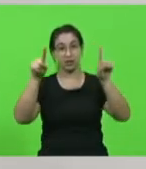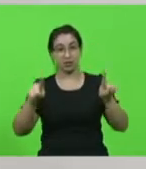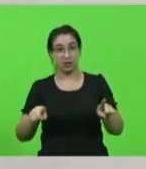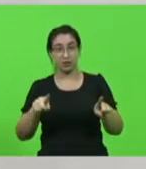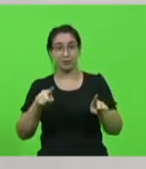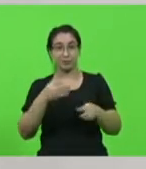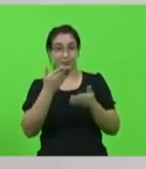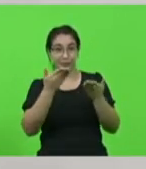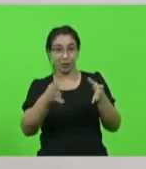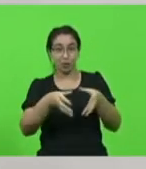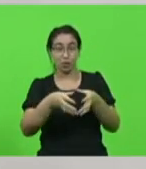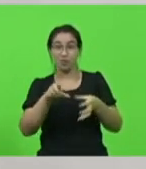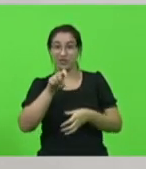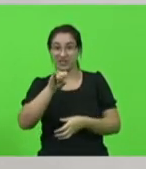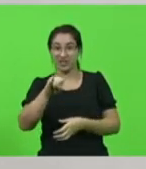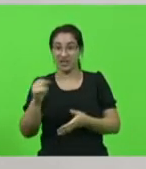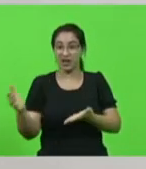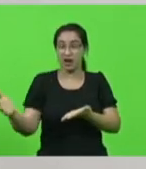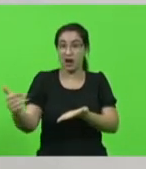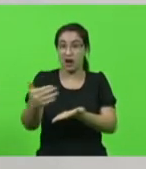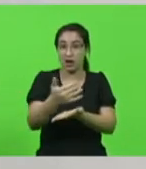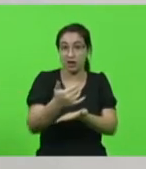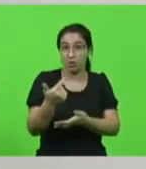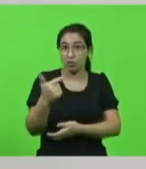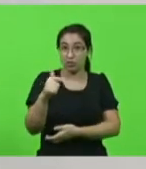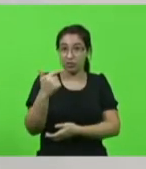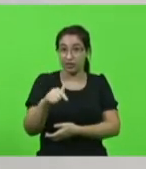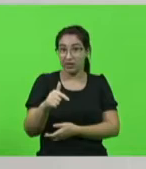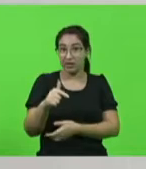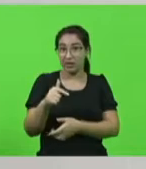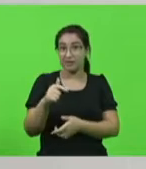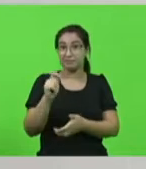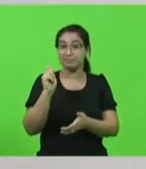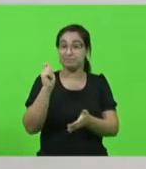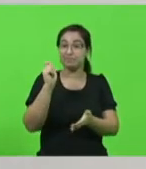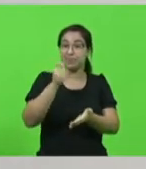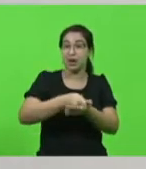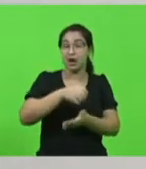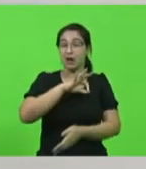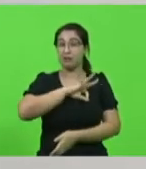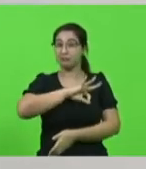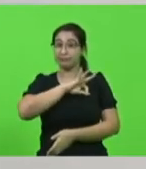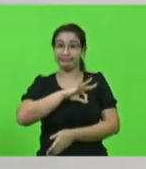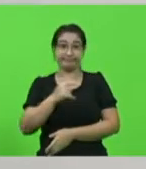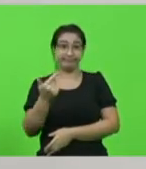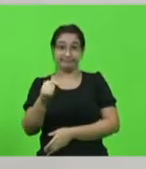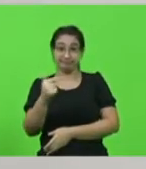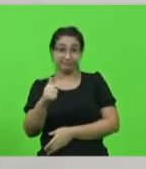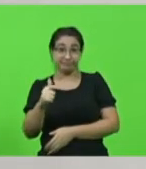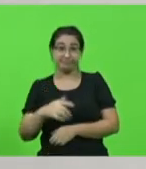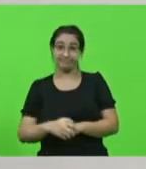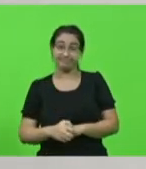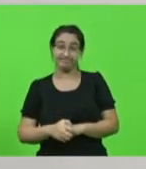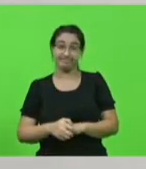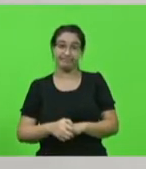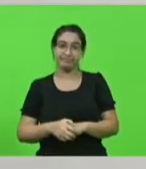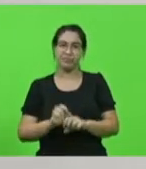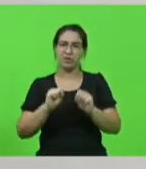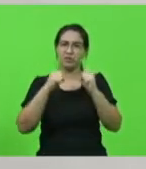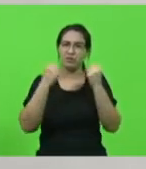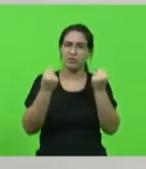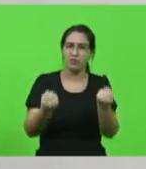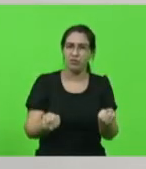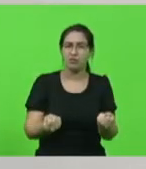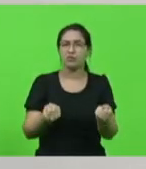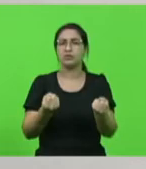houver arrecadação, não tem salário. Que utilizassem toda essa força, esse empenho que estão utilizando